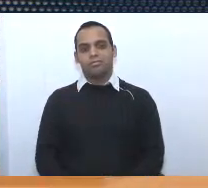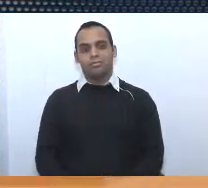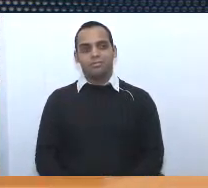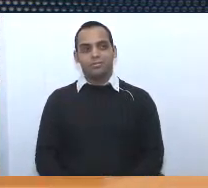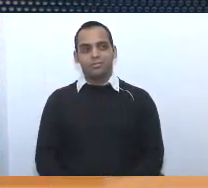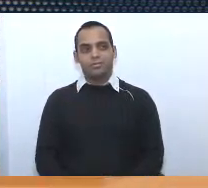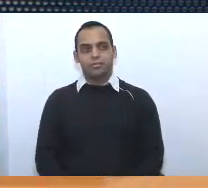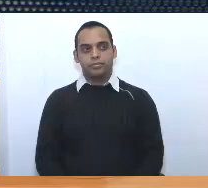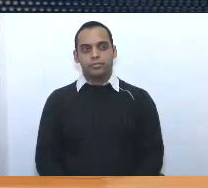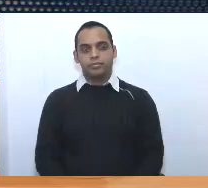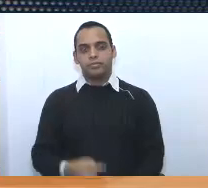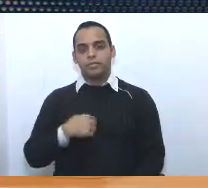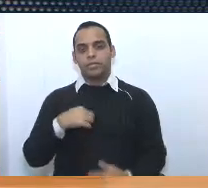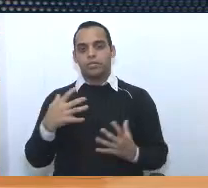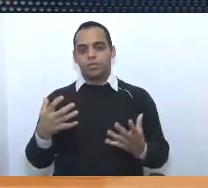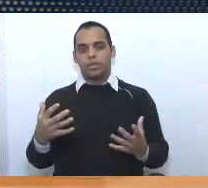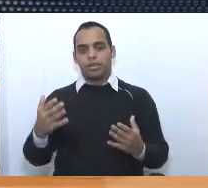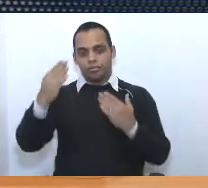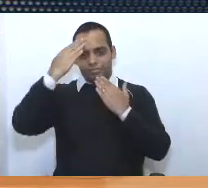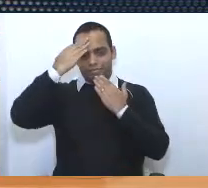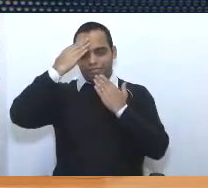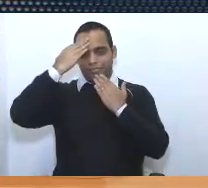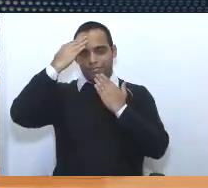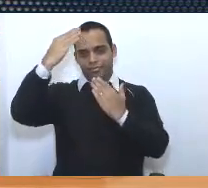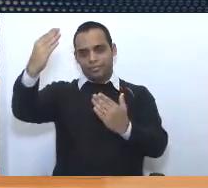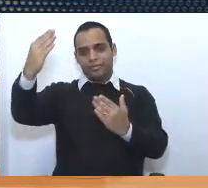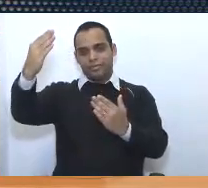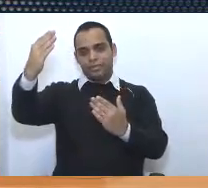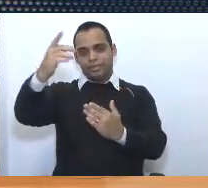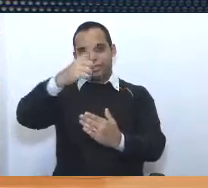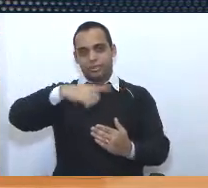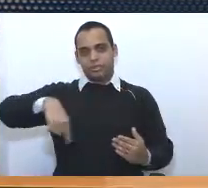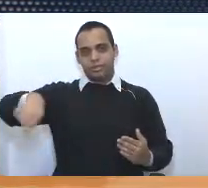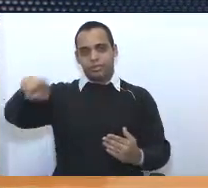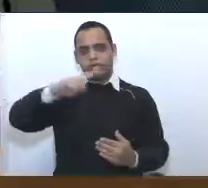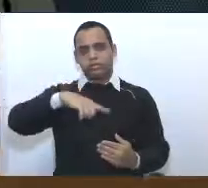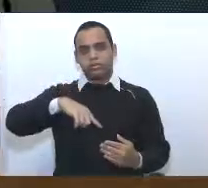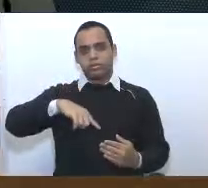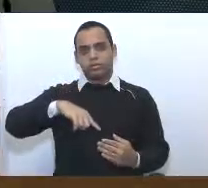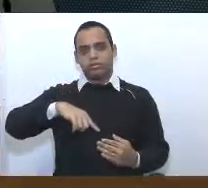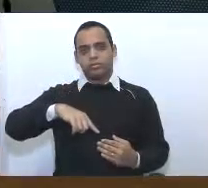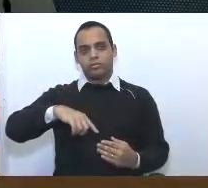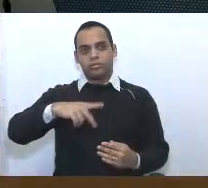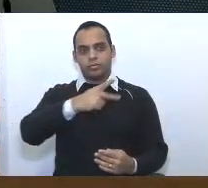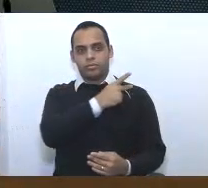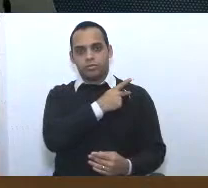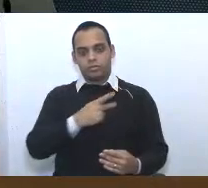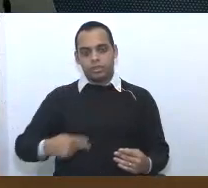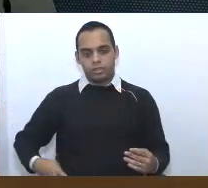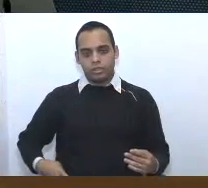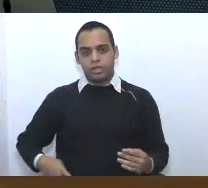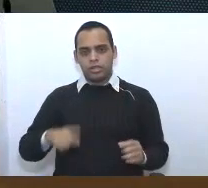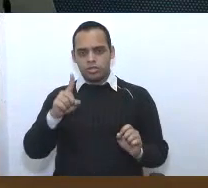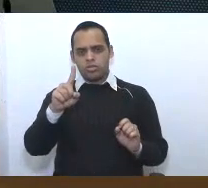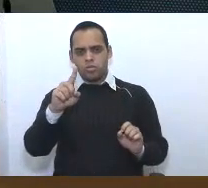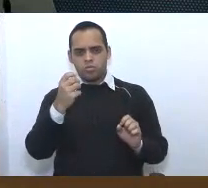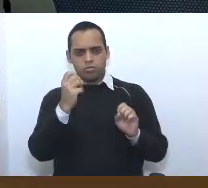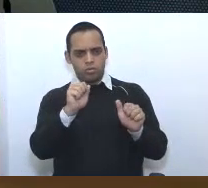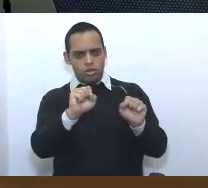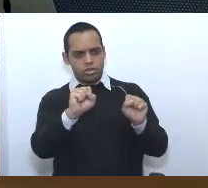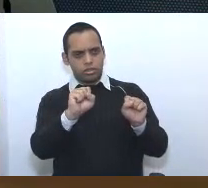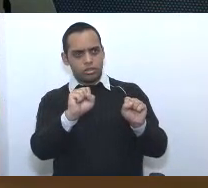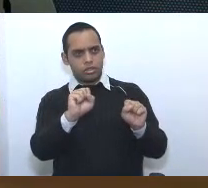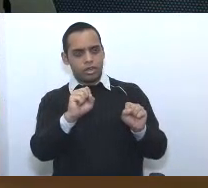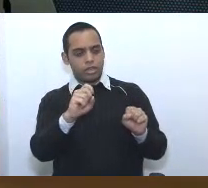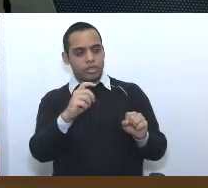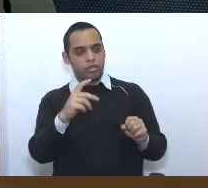Não. Eu queria agradecer a todos. Pois pela ordem, senhor presidente. Questão de ordem, só uma questão que teve